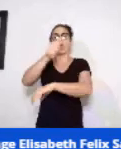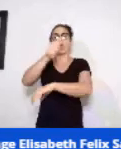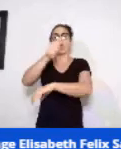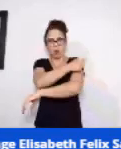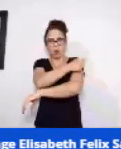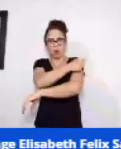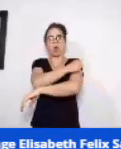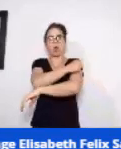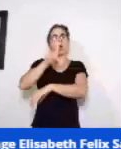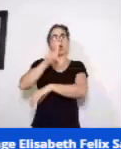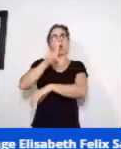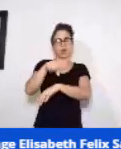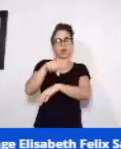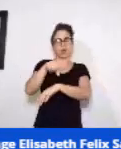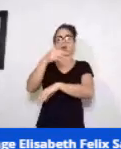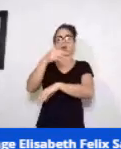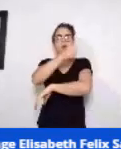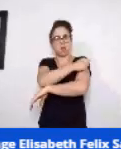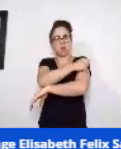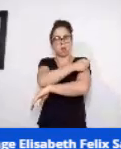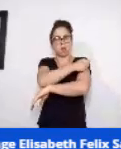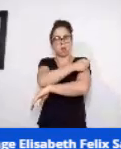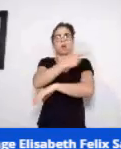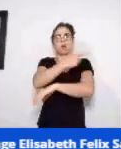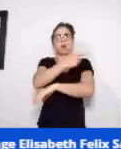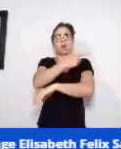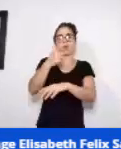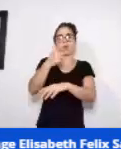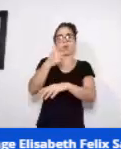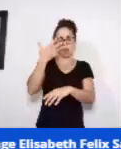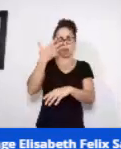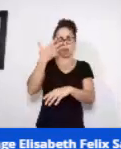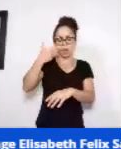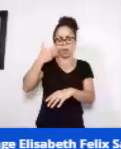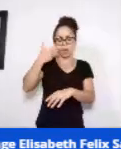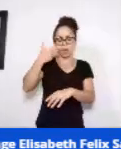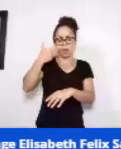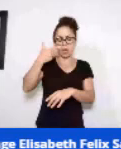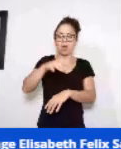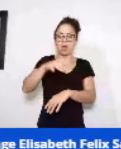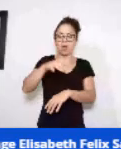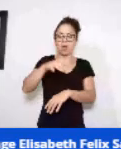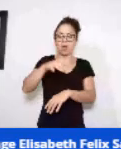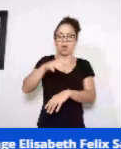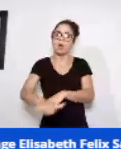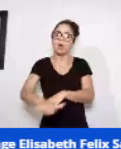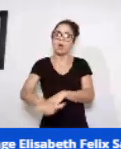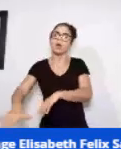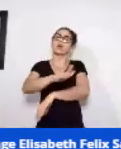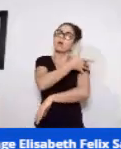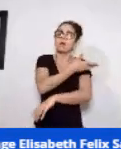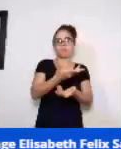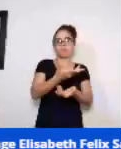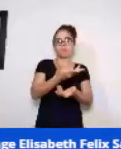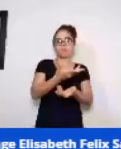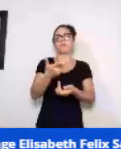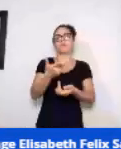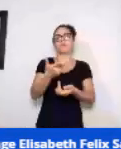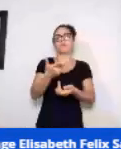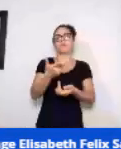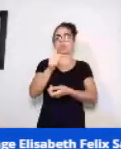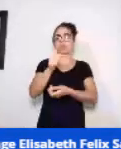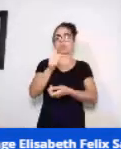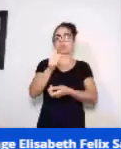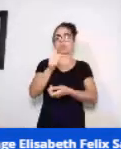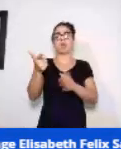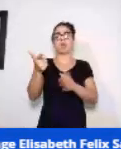iniciais, que ainda não têm todo o conhecimento próprio e as habilidades necessárias para receber o ensino